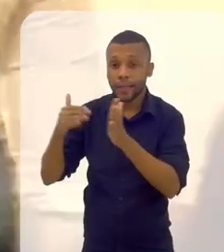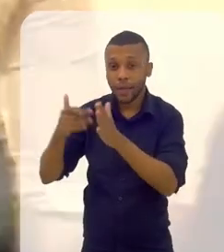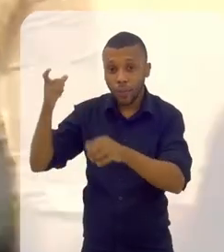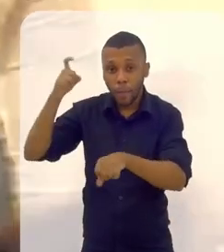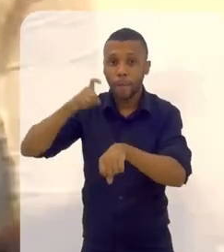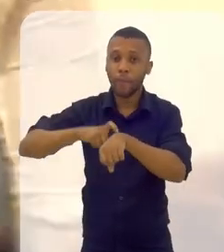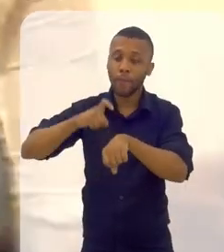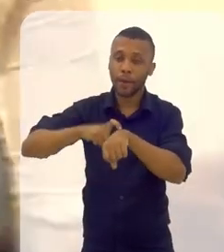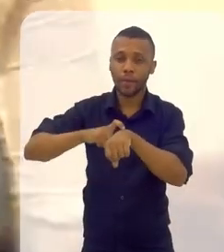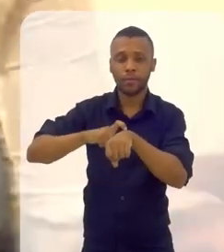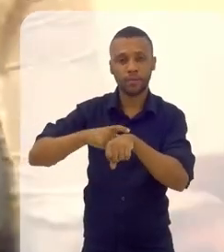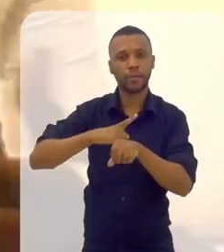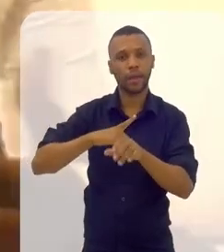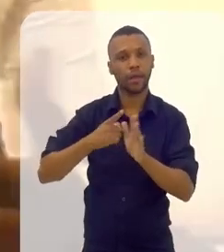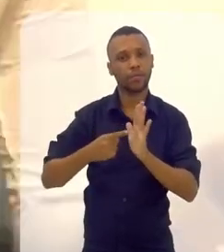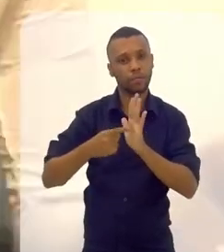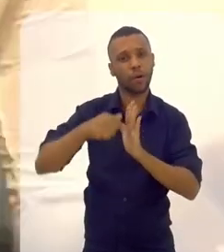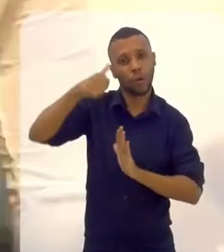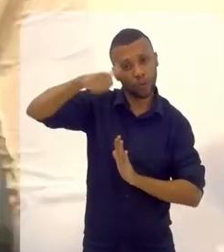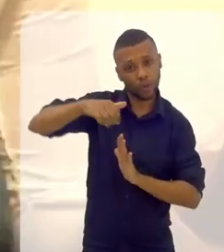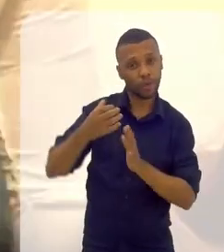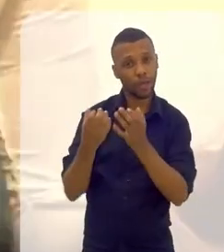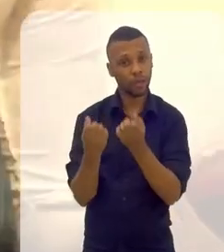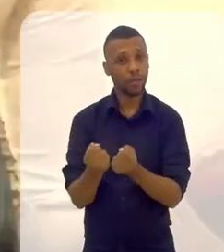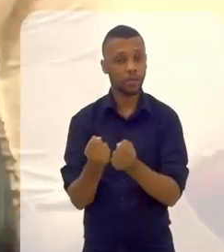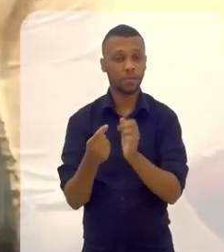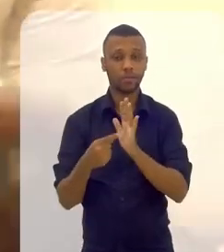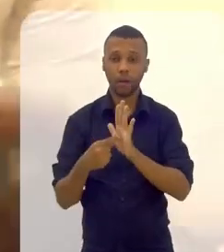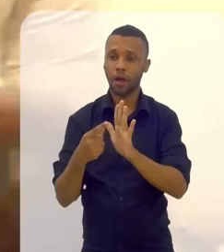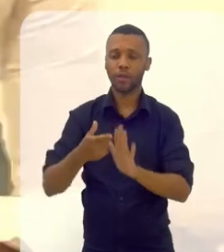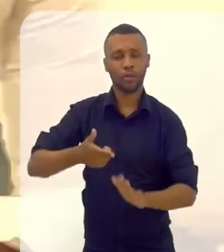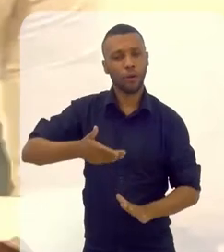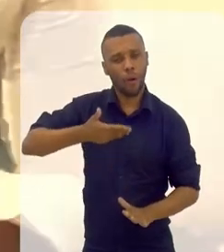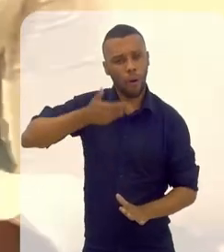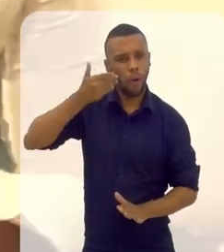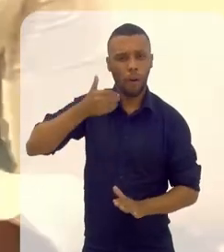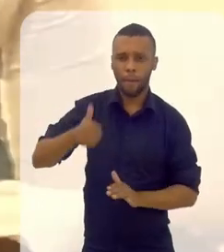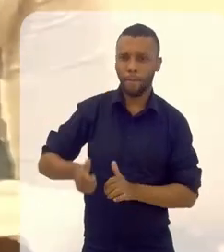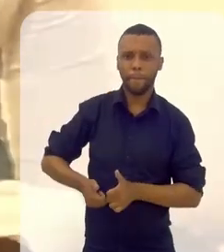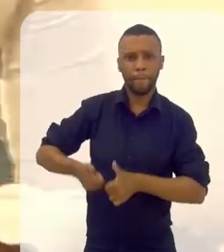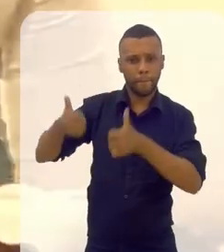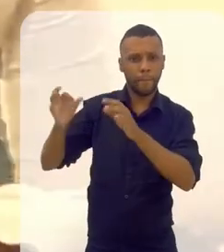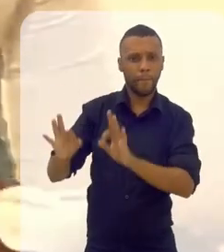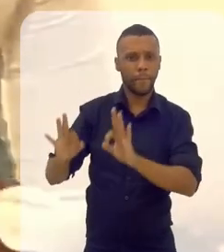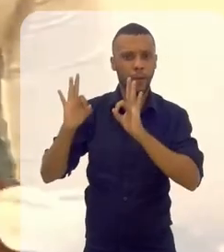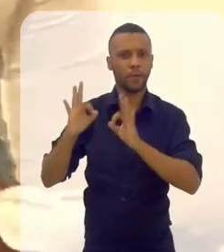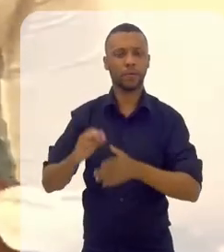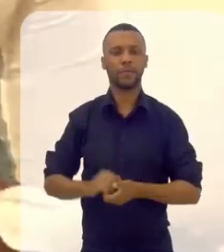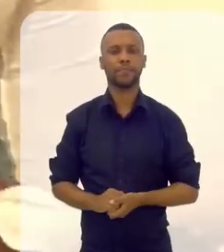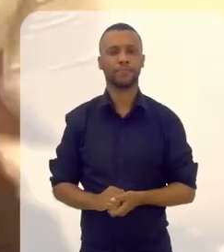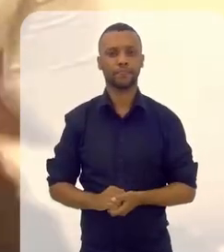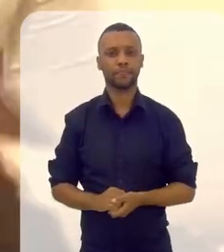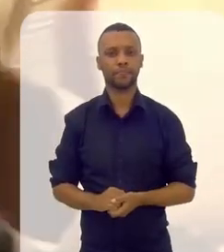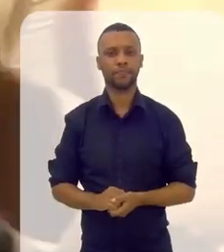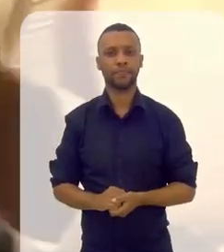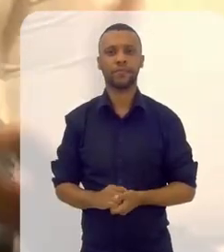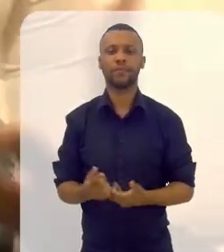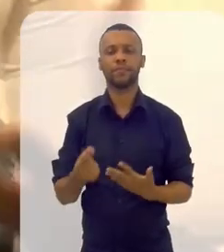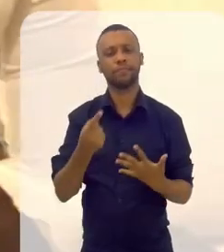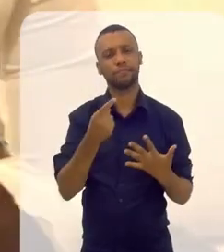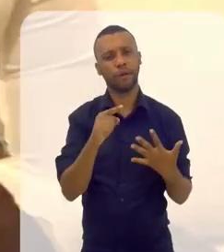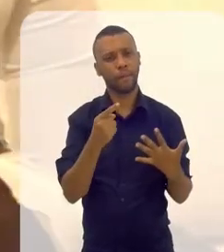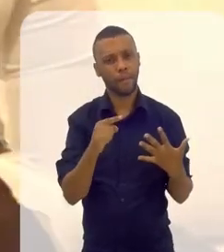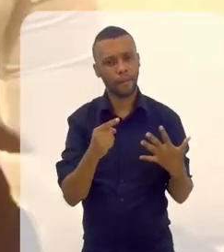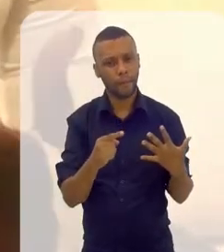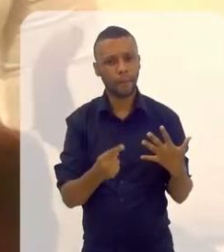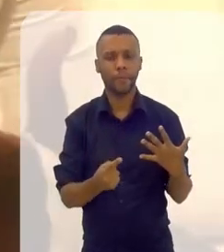momento aparece um teste que você aceita e aí você vai lá e dá o seu melhor. E basicamente isso. E todas essas conversas